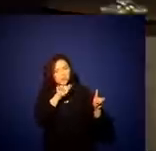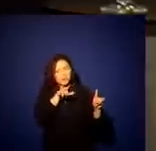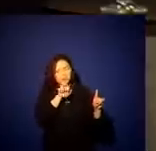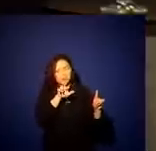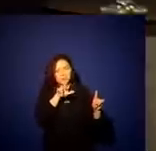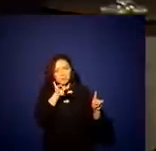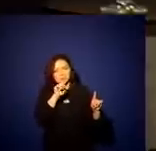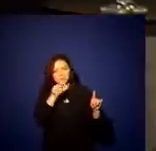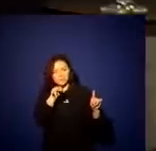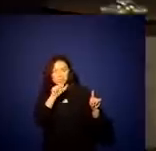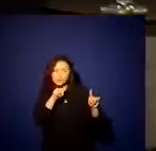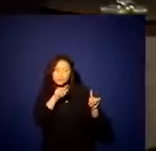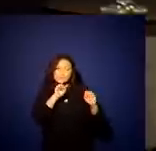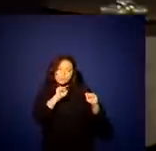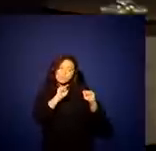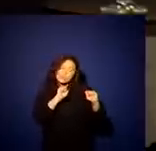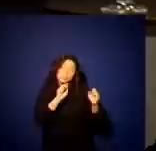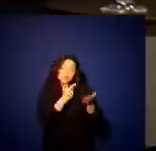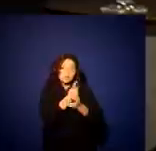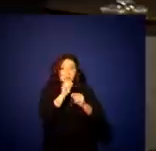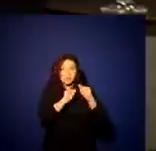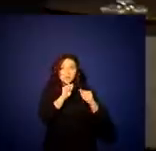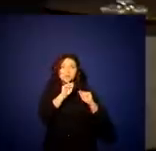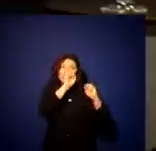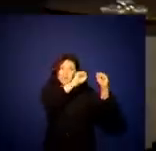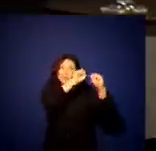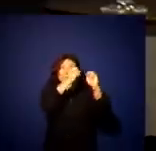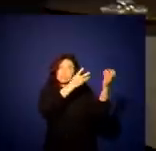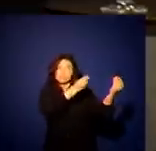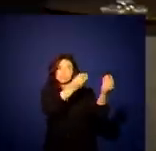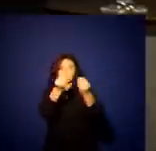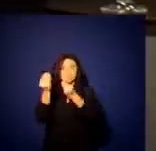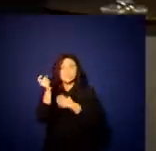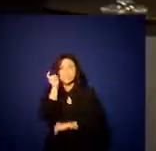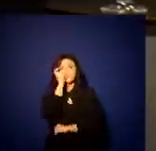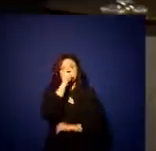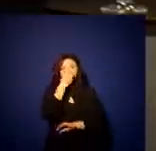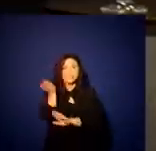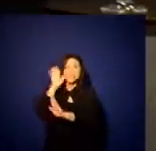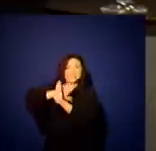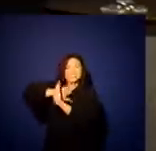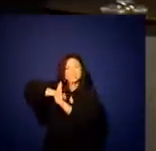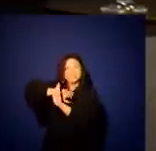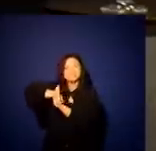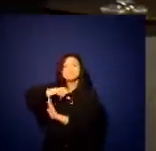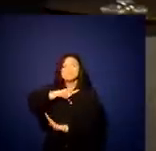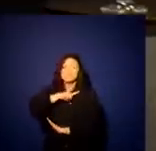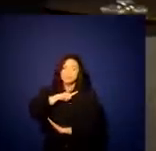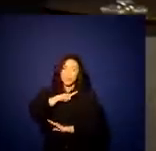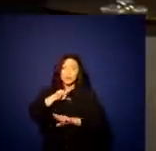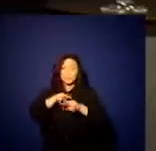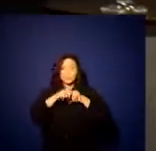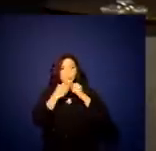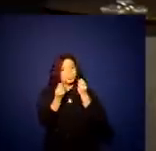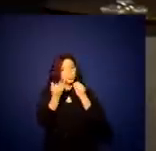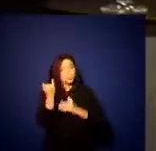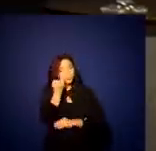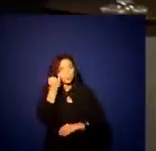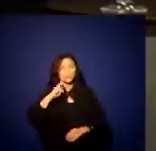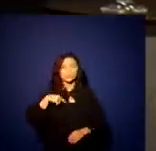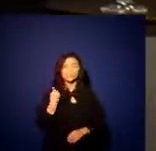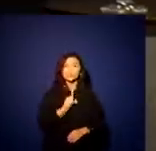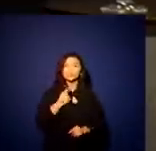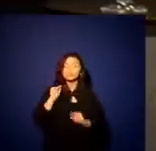Lição de que as empresas de mentem de forma geral então é muito importante você terço a sua equipe